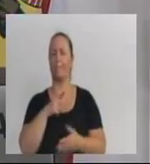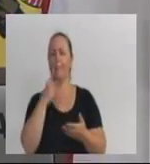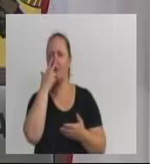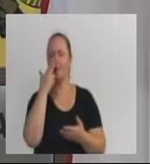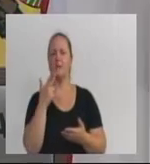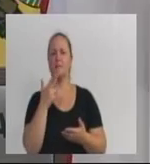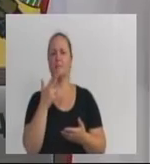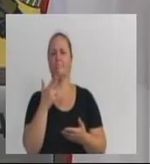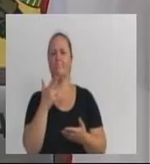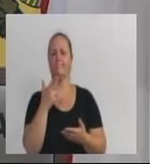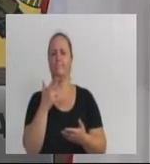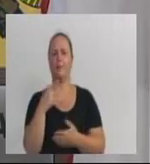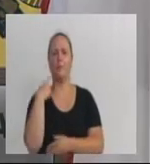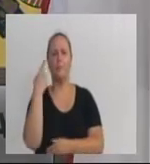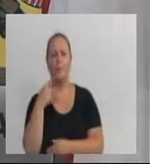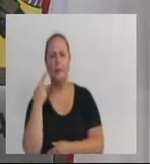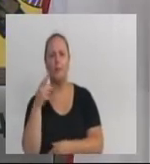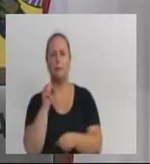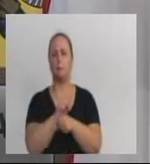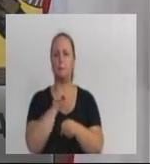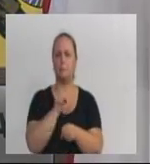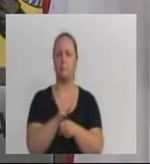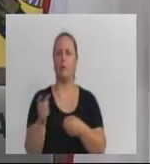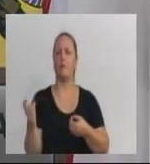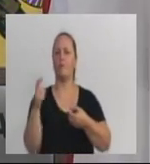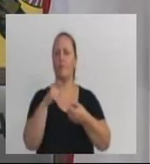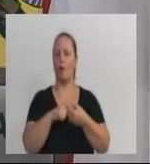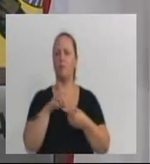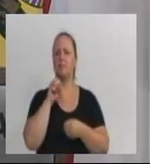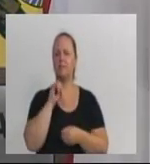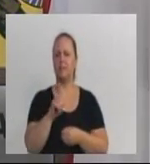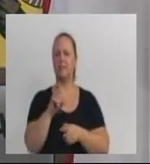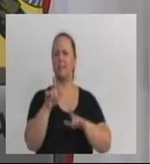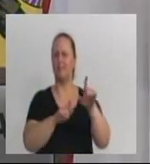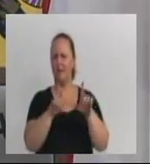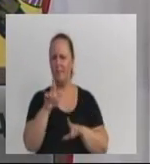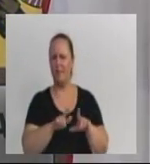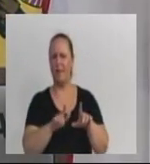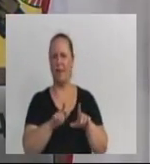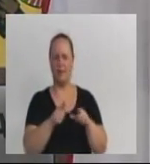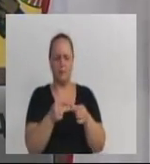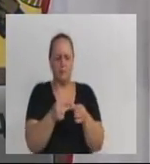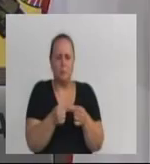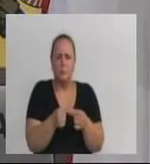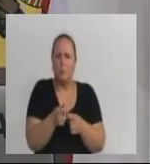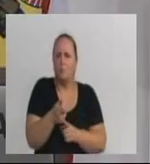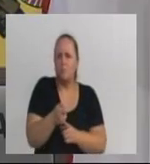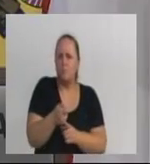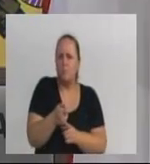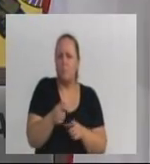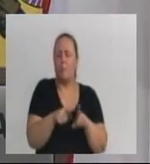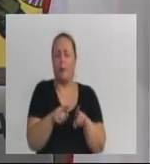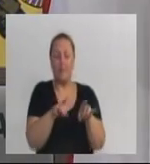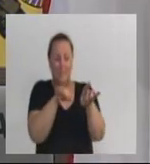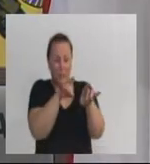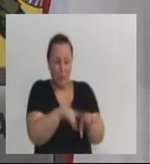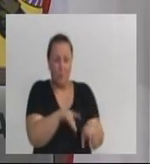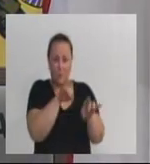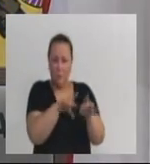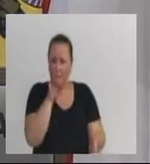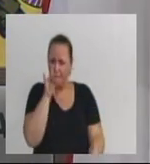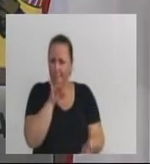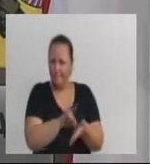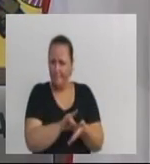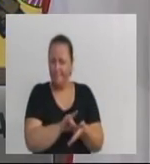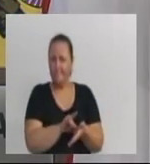da lógica reversa, do retorno das pilhas, dos televisores, dessas questões, no entanto, aquilo que é resto mesmo e que não advém de um